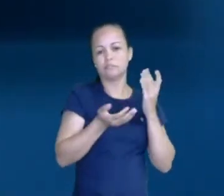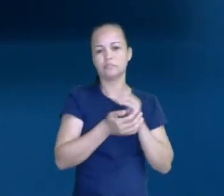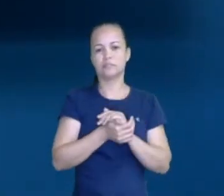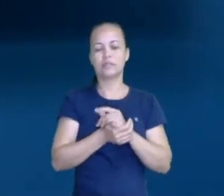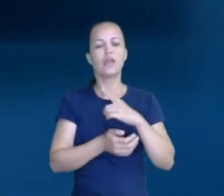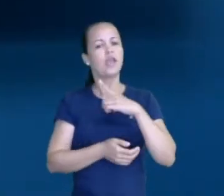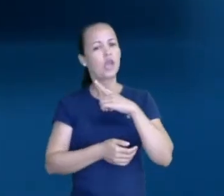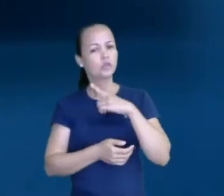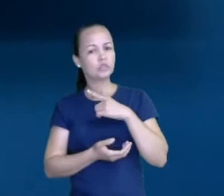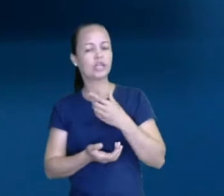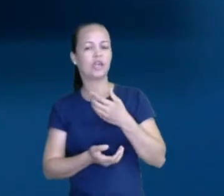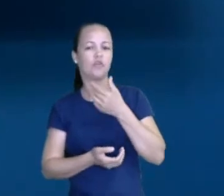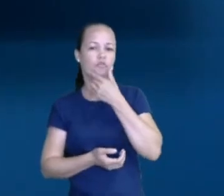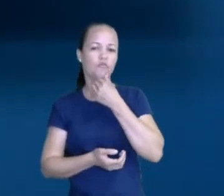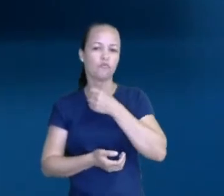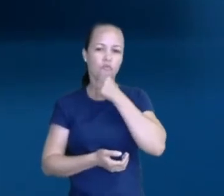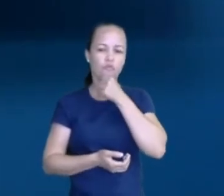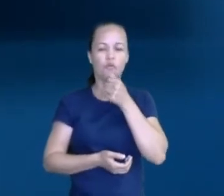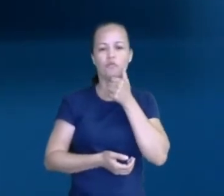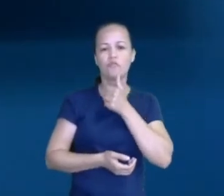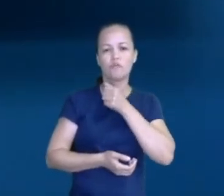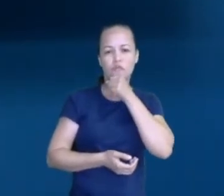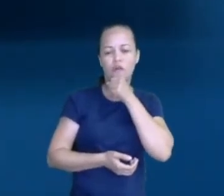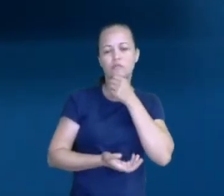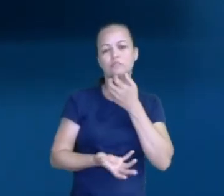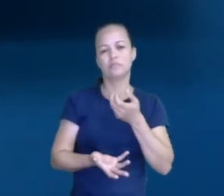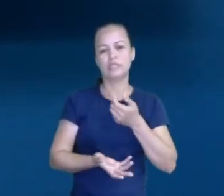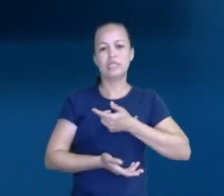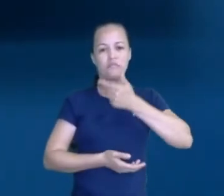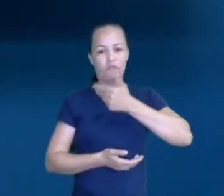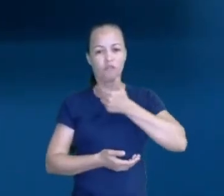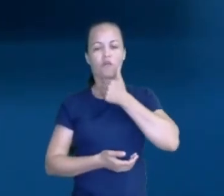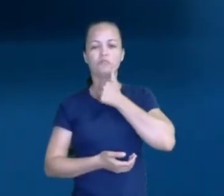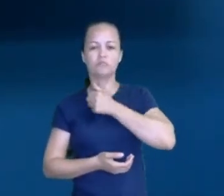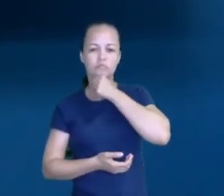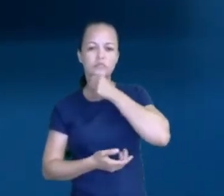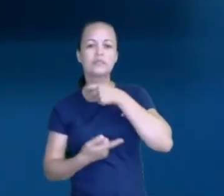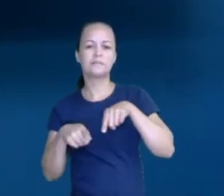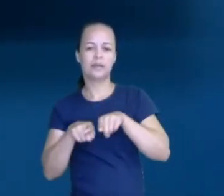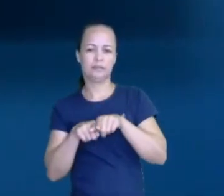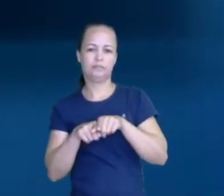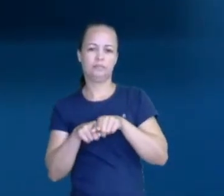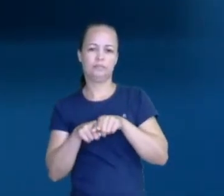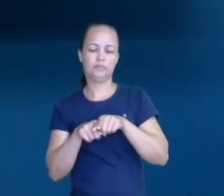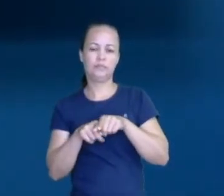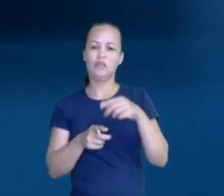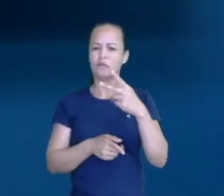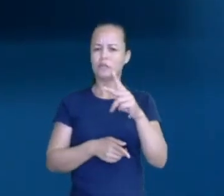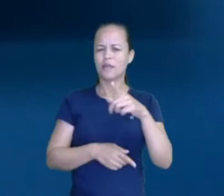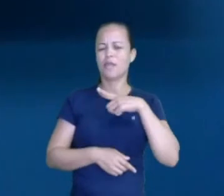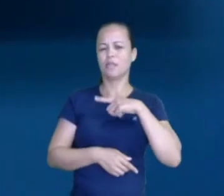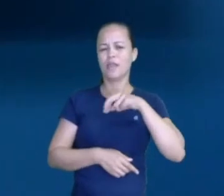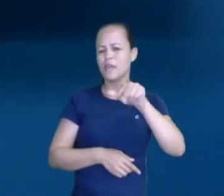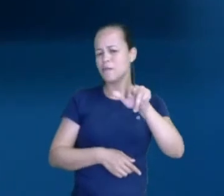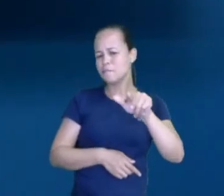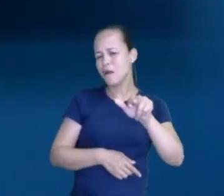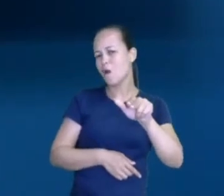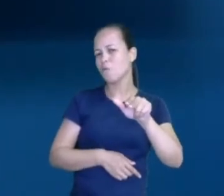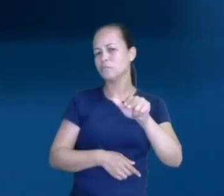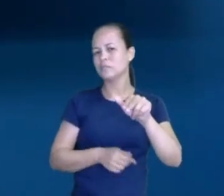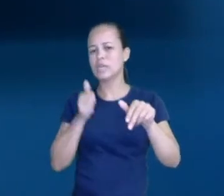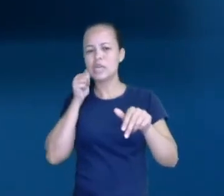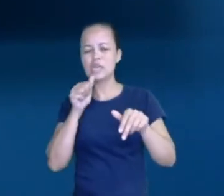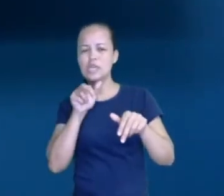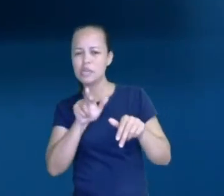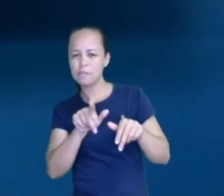bisavó? Pois é. Irmãos, irmã, você tem? Eles são mais novos ou